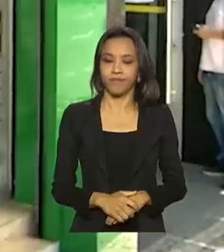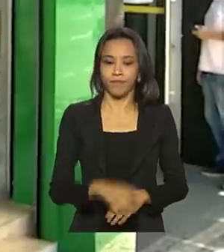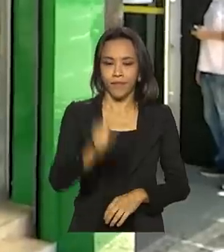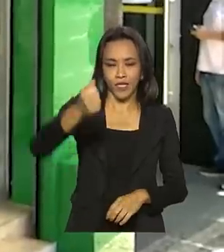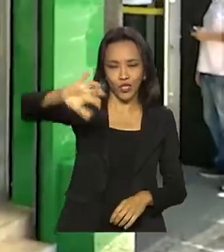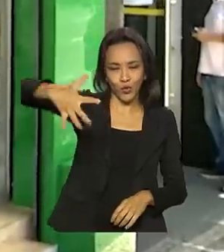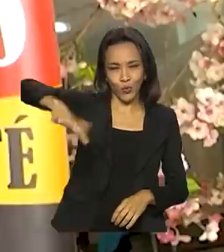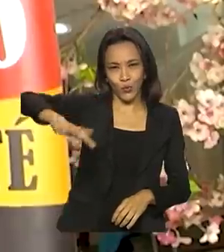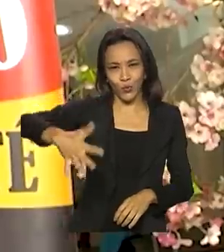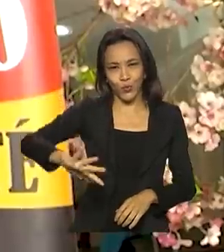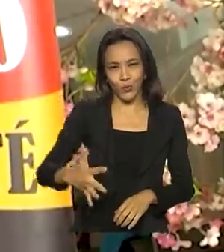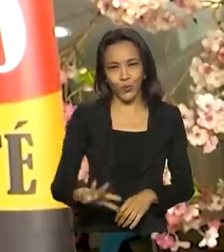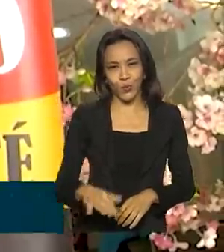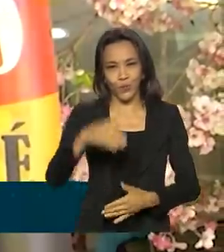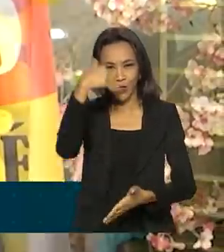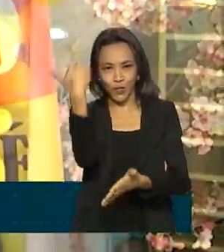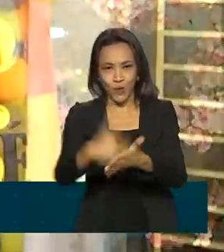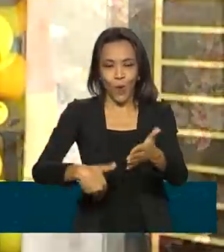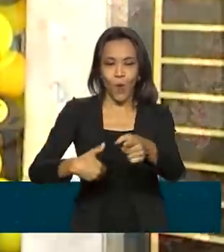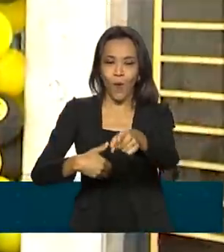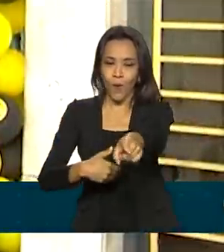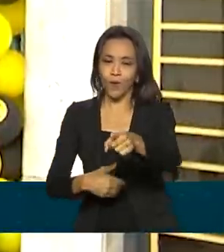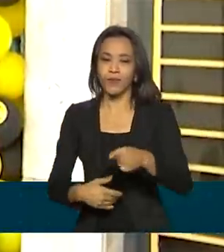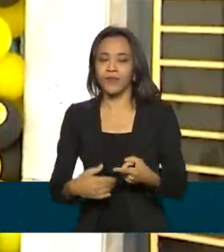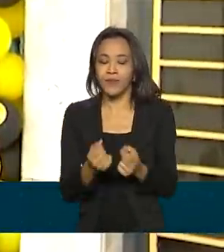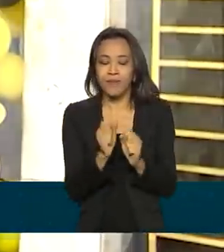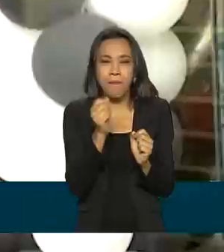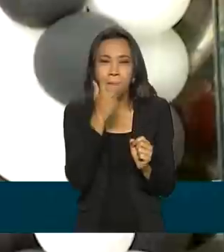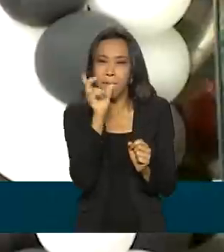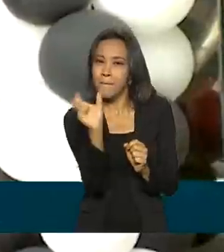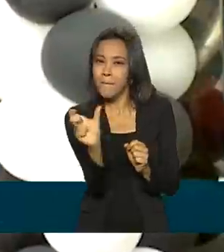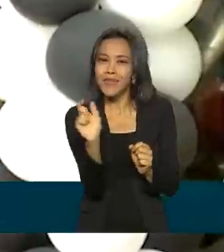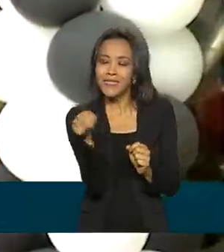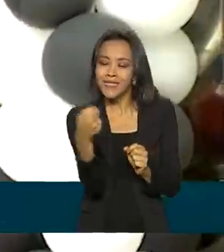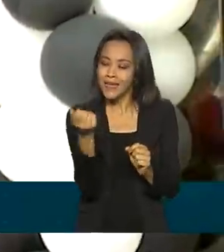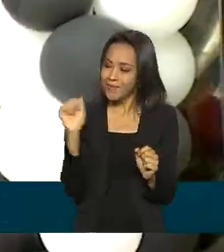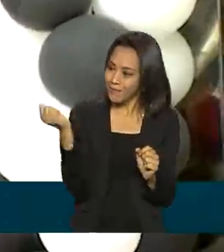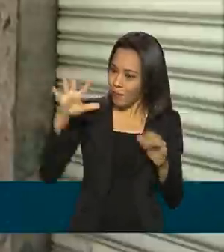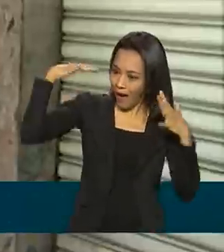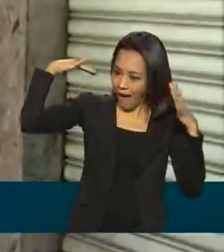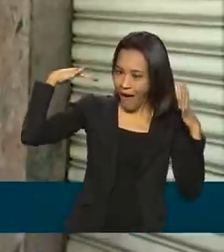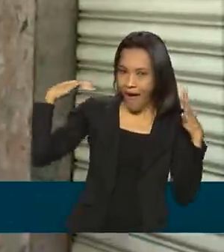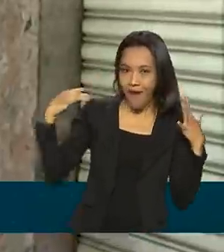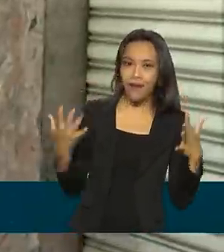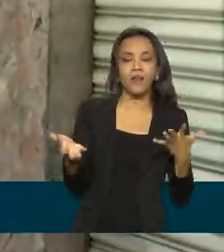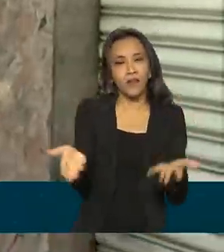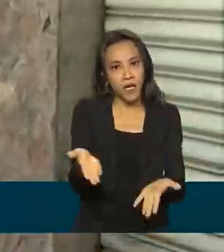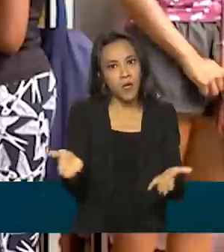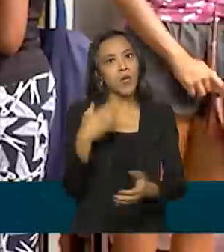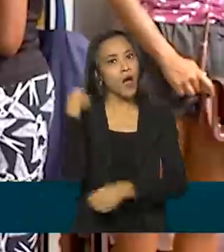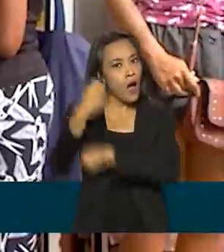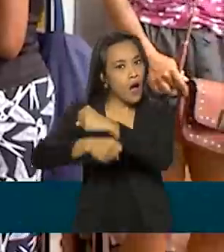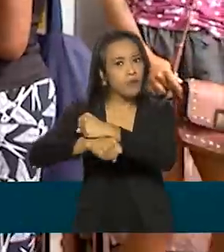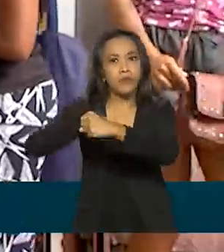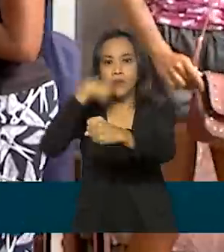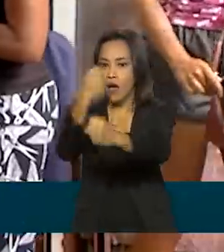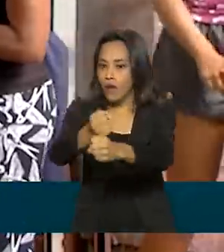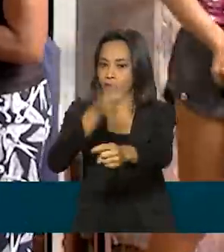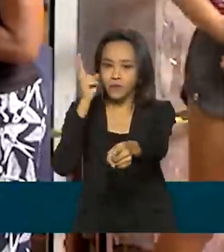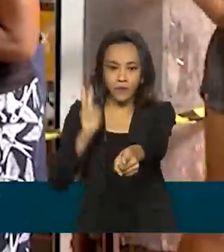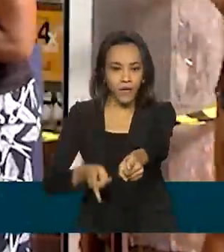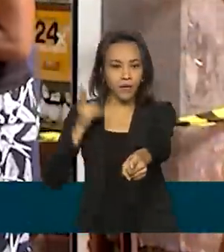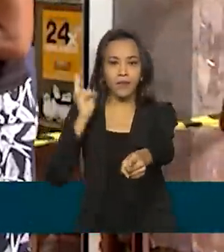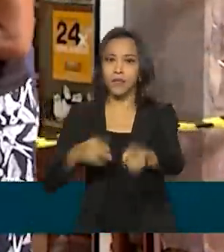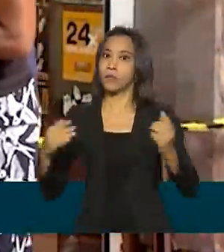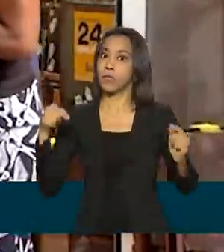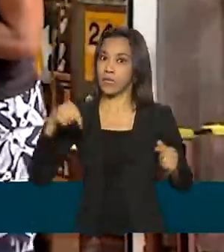desconto liquidação palavrinhas mágicas né e alguns anos elas estão para todo lado sempre